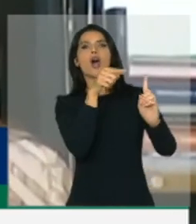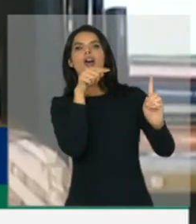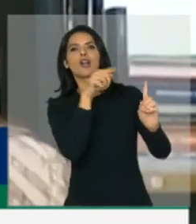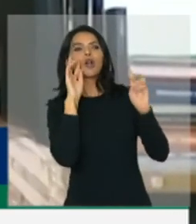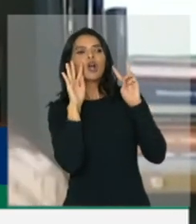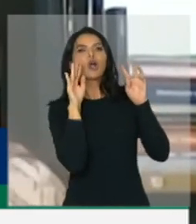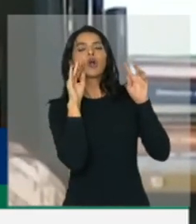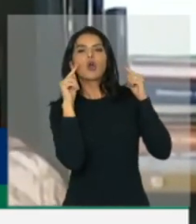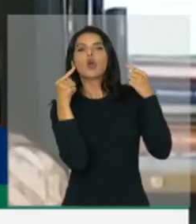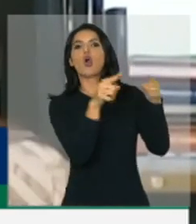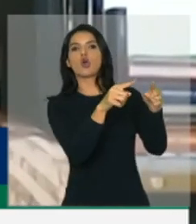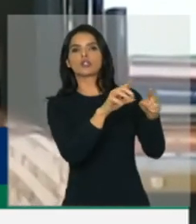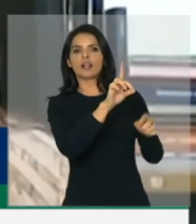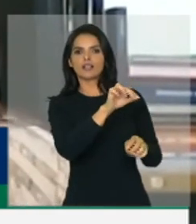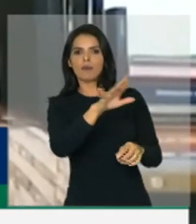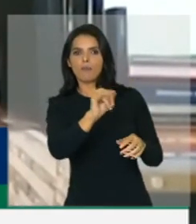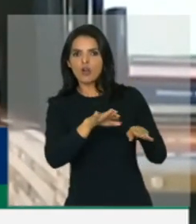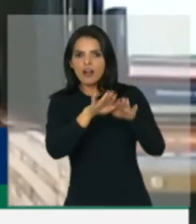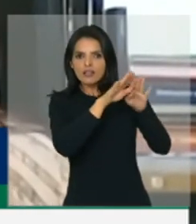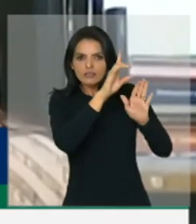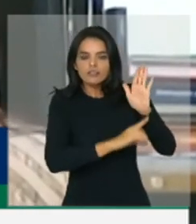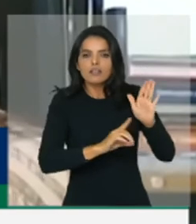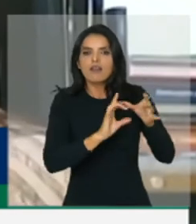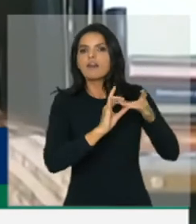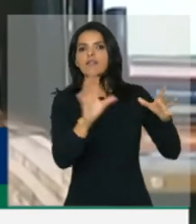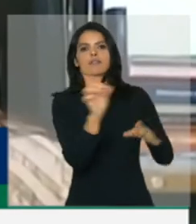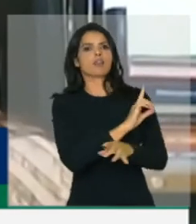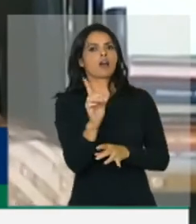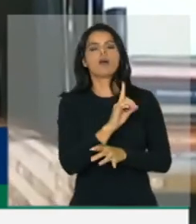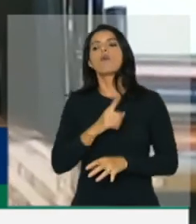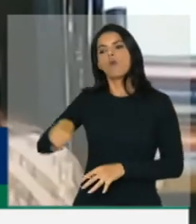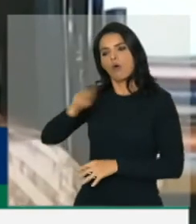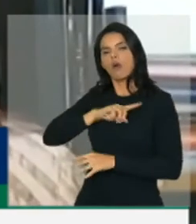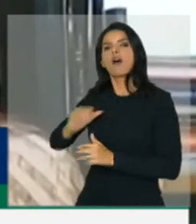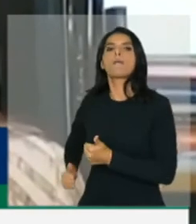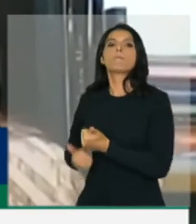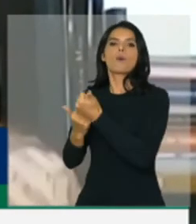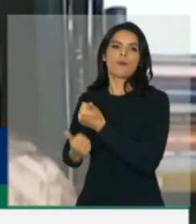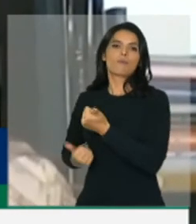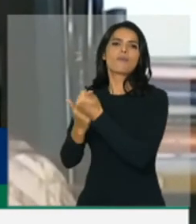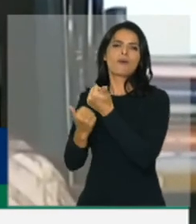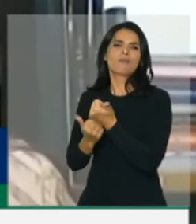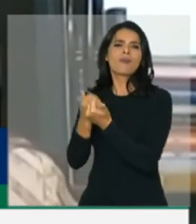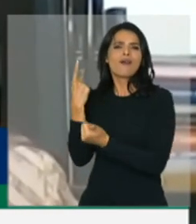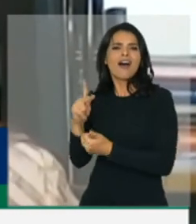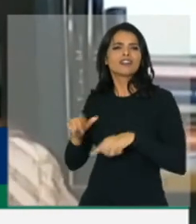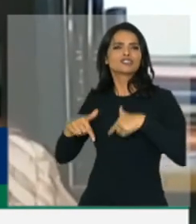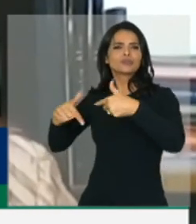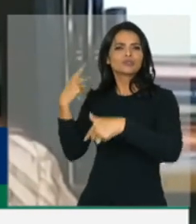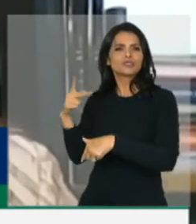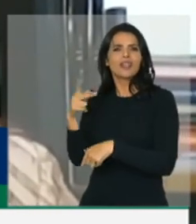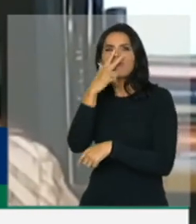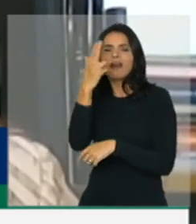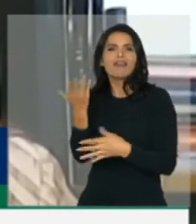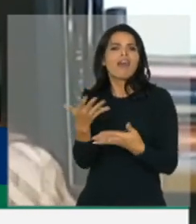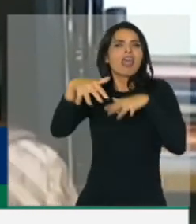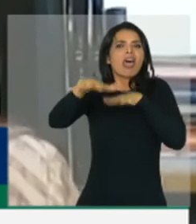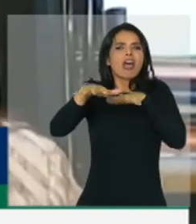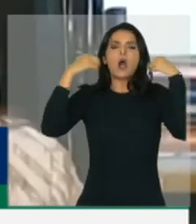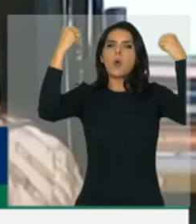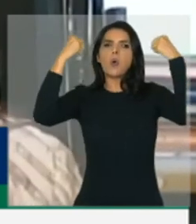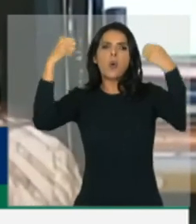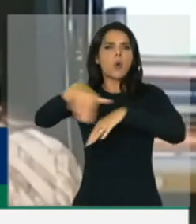democracia, seguida por apoios de outros pares e objetivamente com reflexos de rua. E